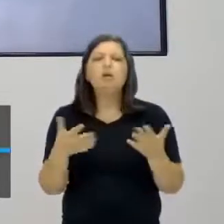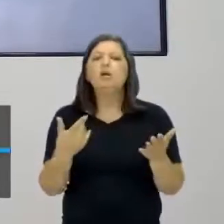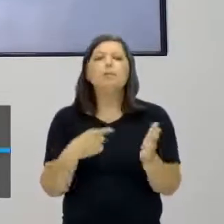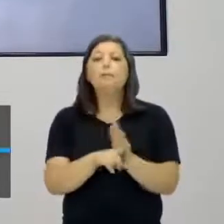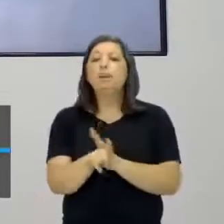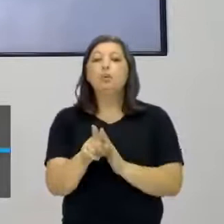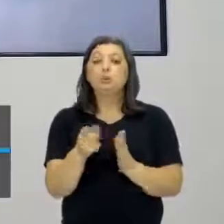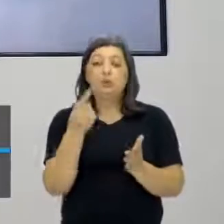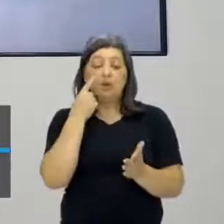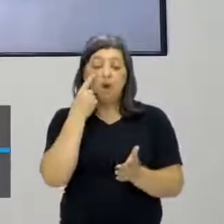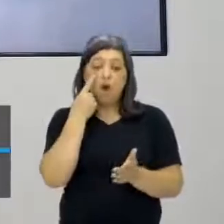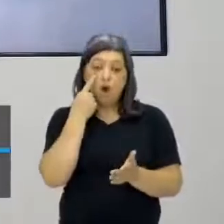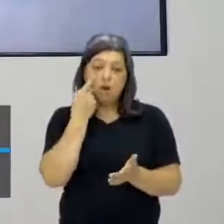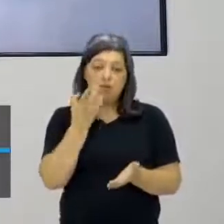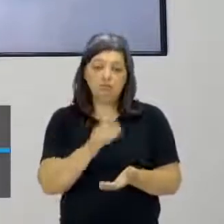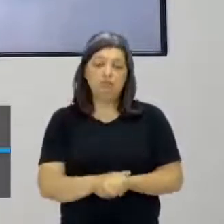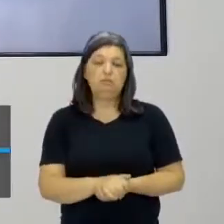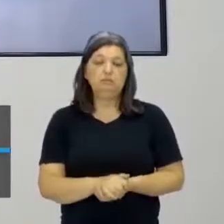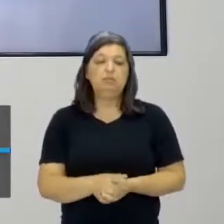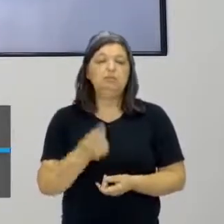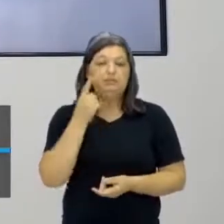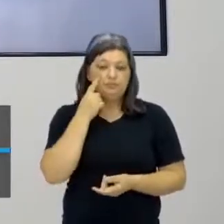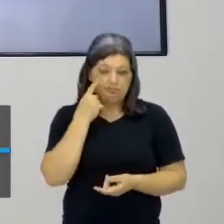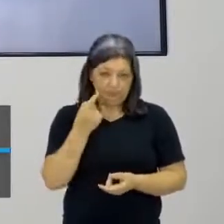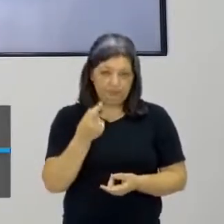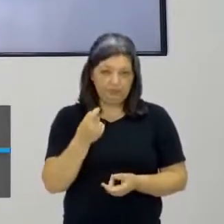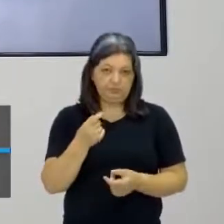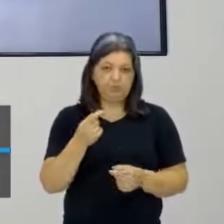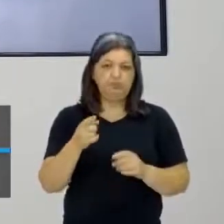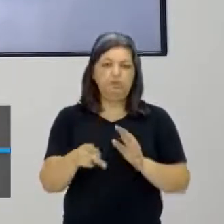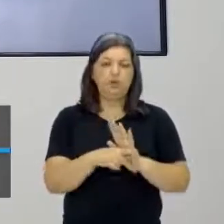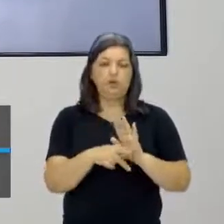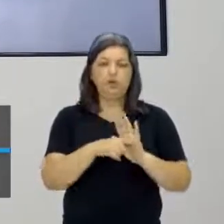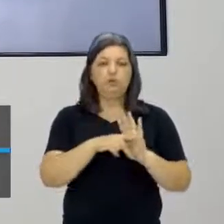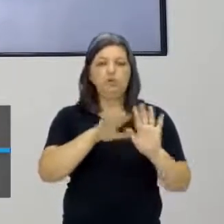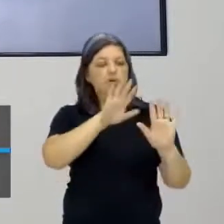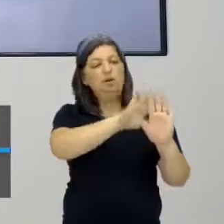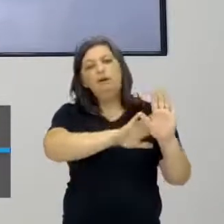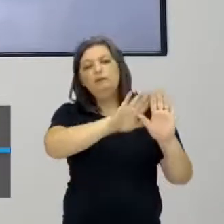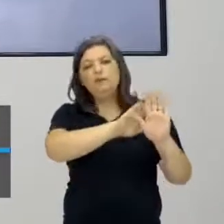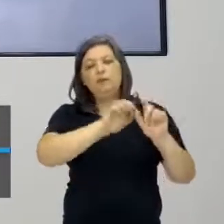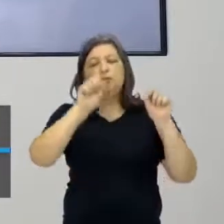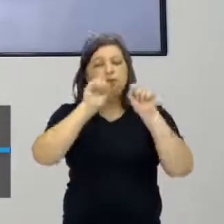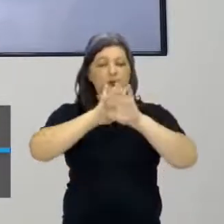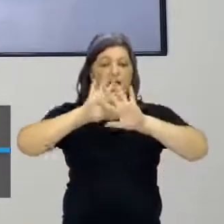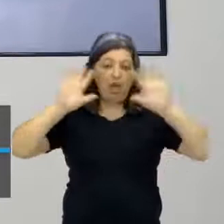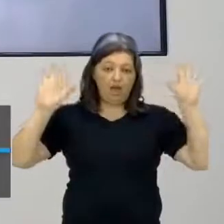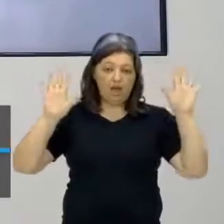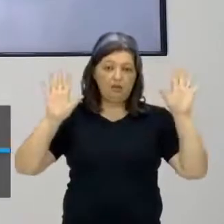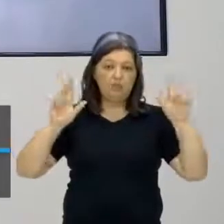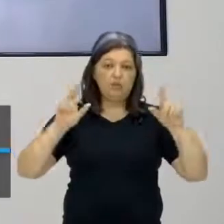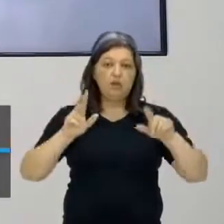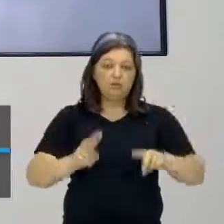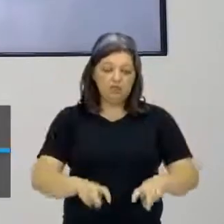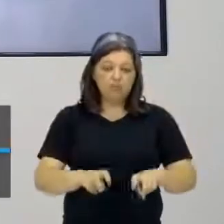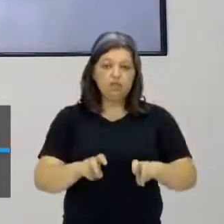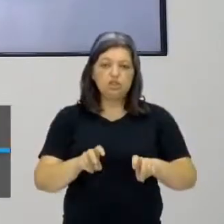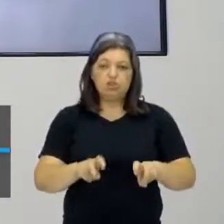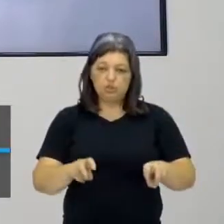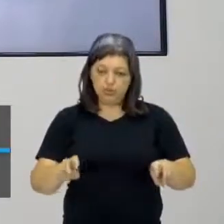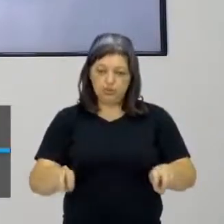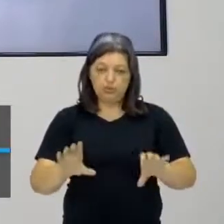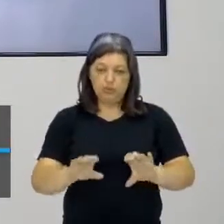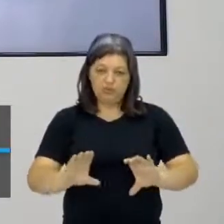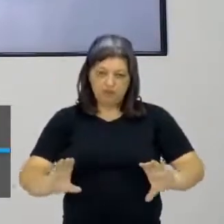para a imagem? Olha, ó, na imagem eu estou vendo aqui um fundo mais claro. Aqui deve ser um sofá onde ele está sentado.